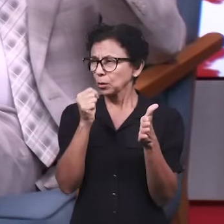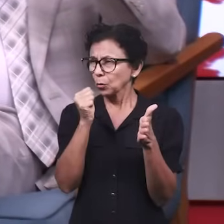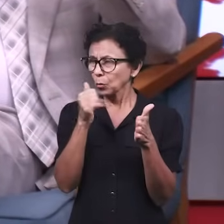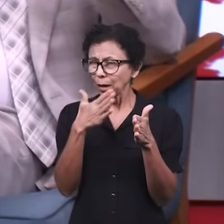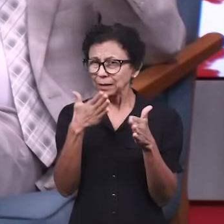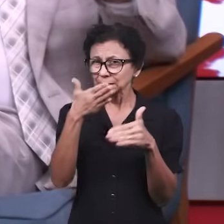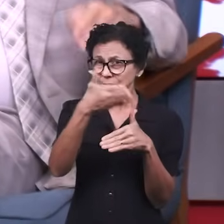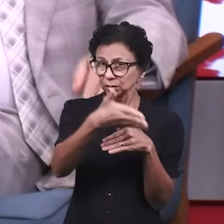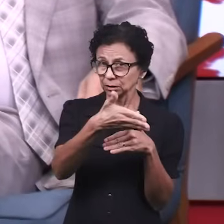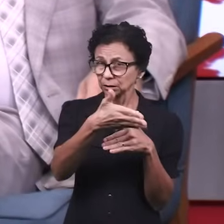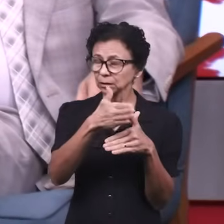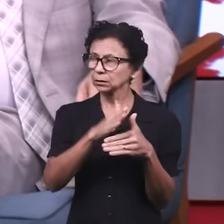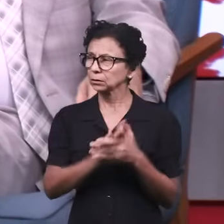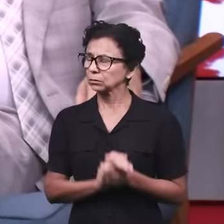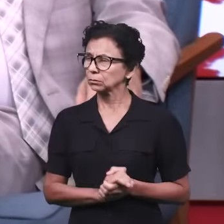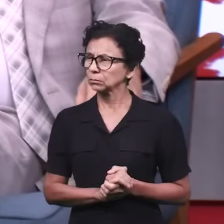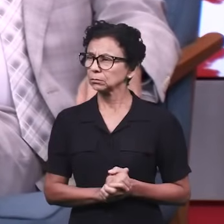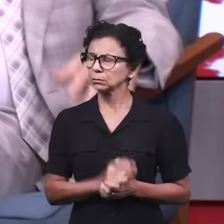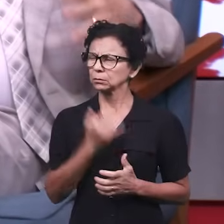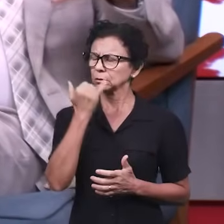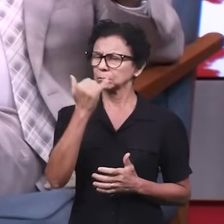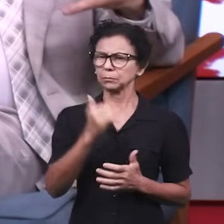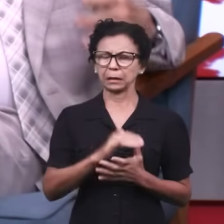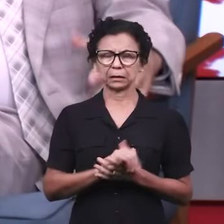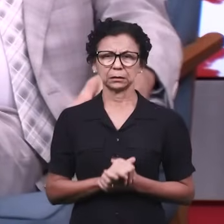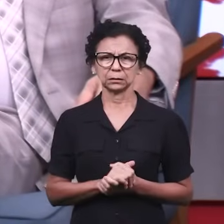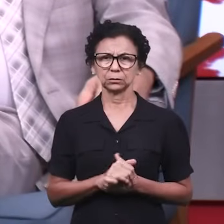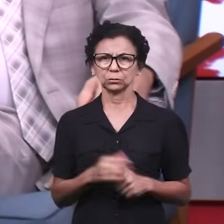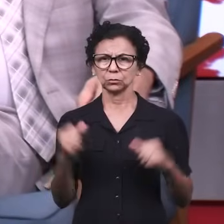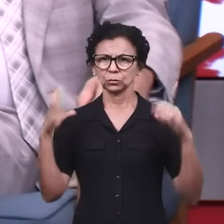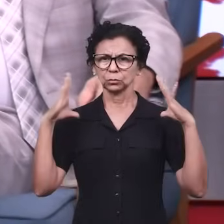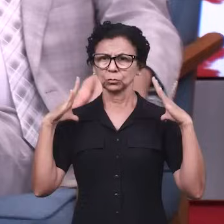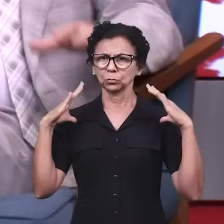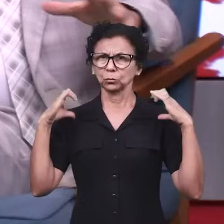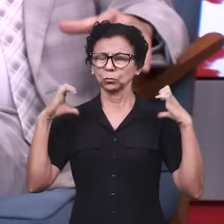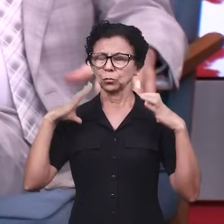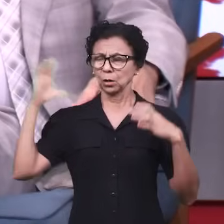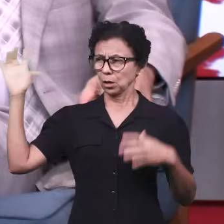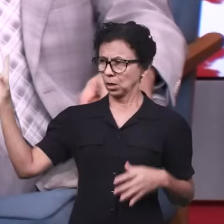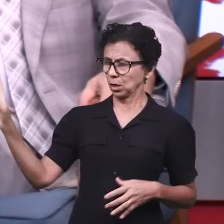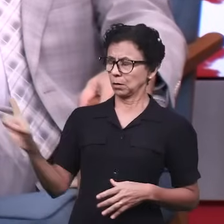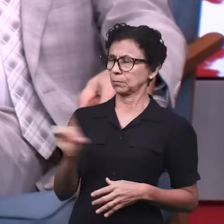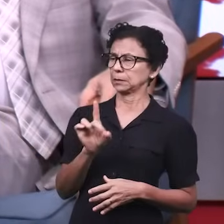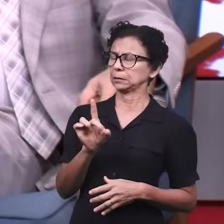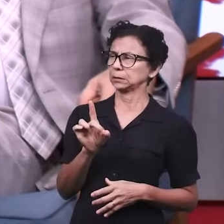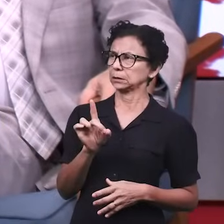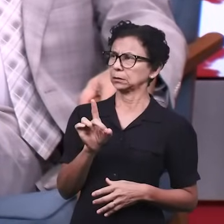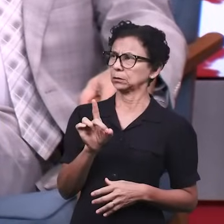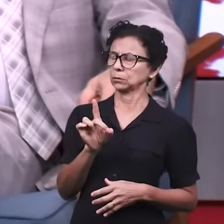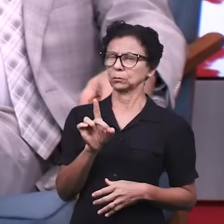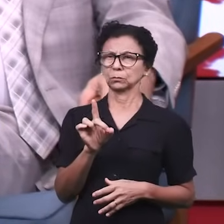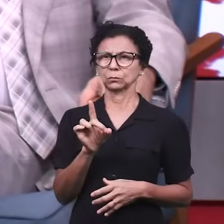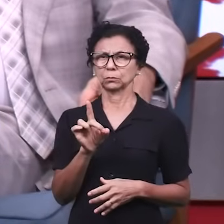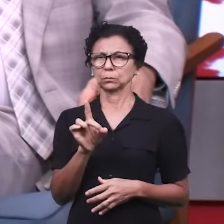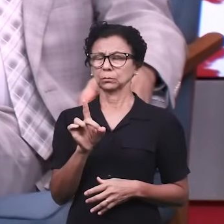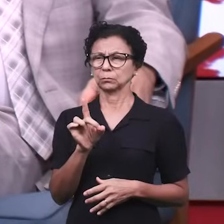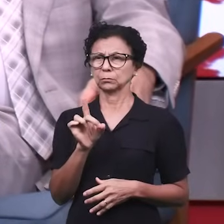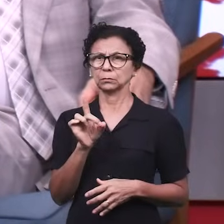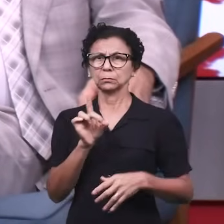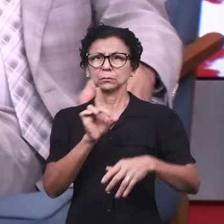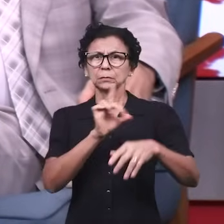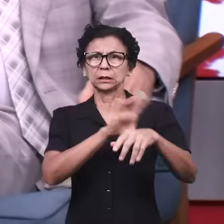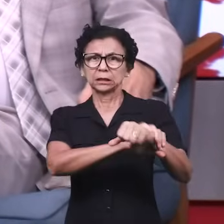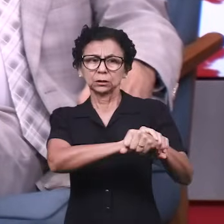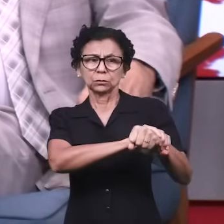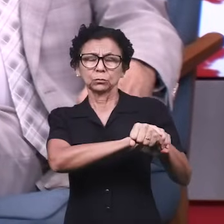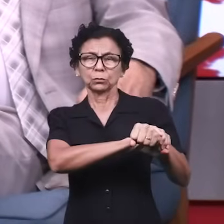quando eu estava quase chegando lá, um ser, de repente, apareceu, me